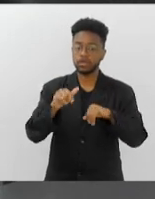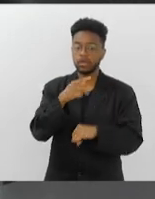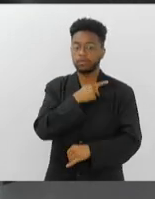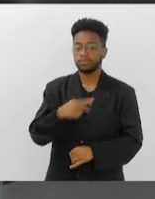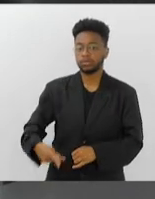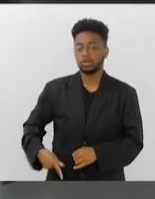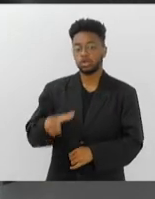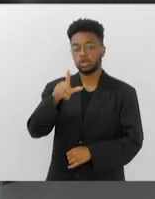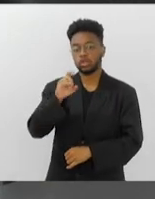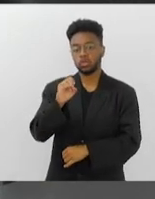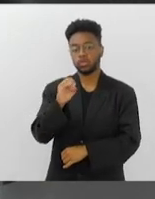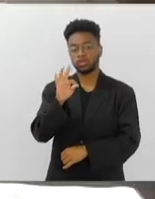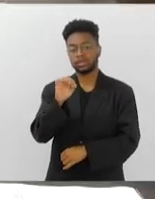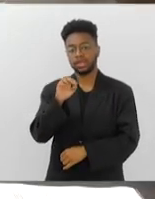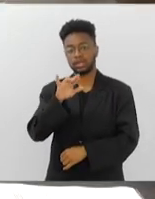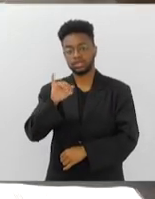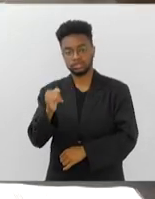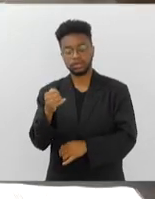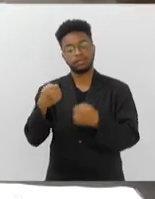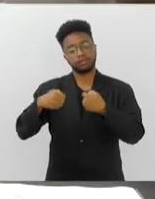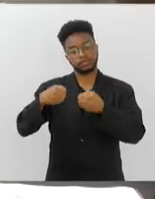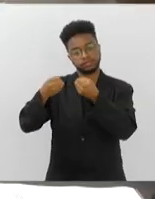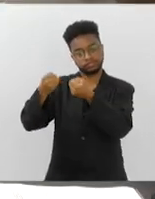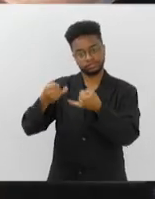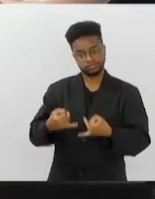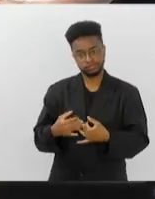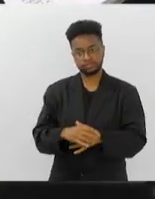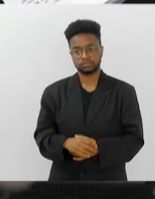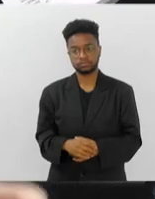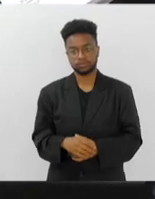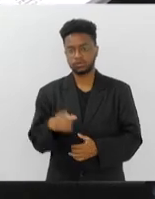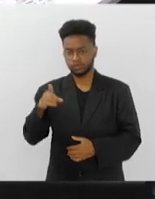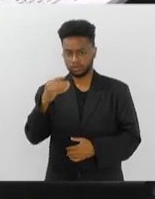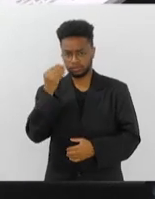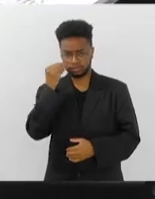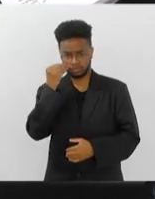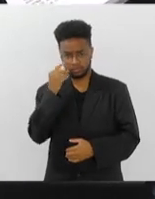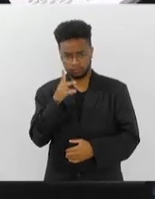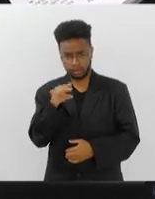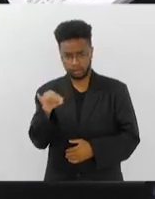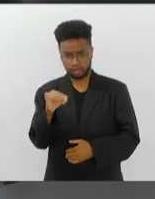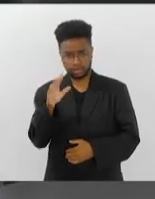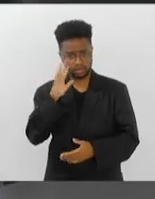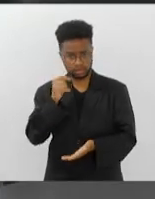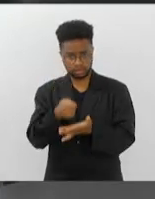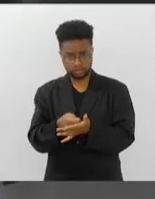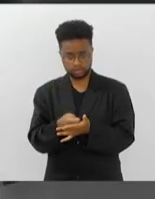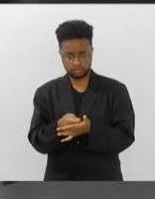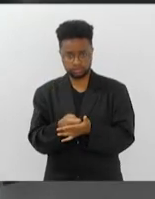nos deve explicações. O senhor vai providenciar. Então, vou botar em deliberação aqui